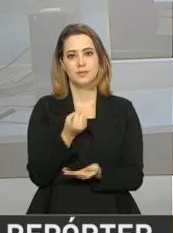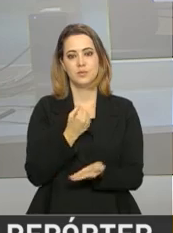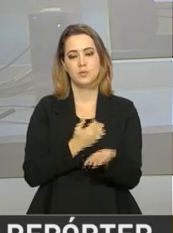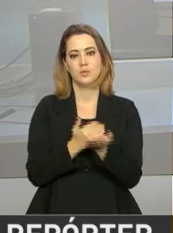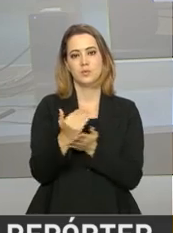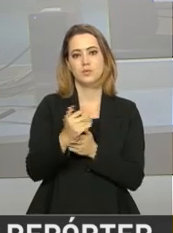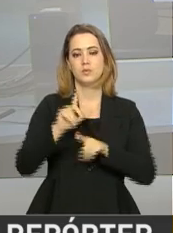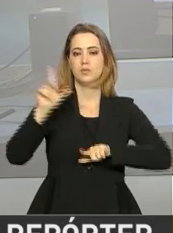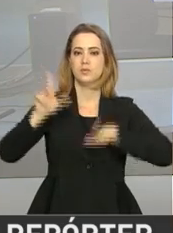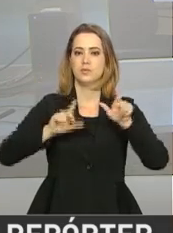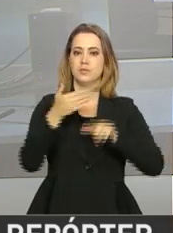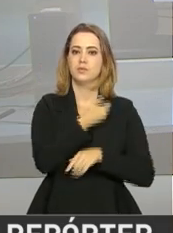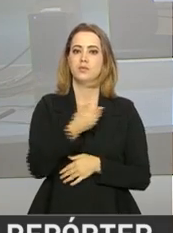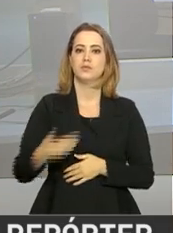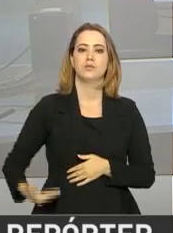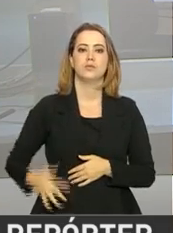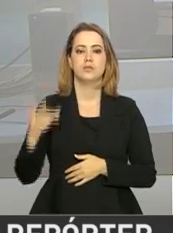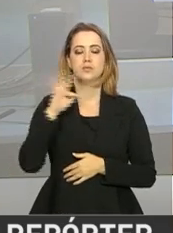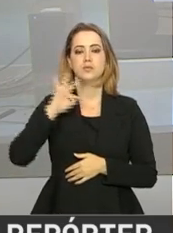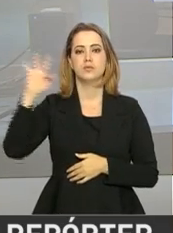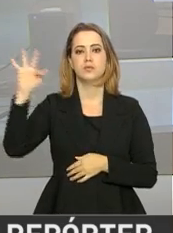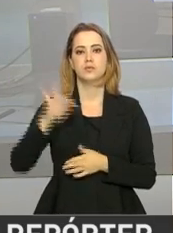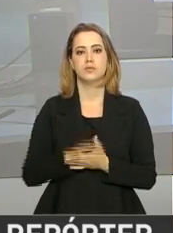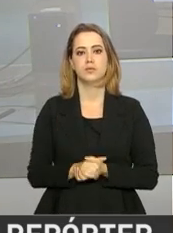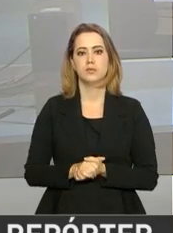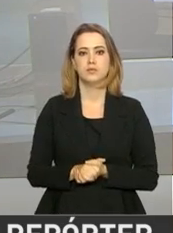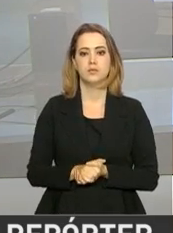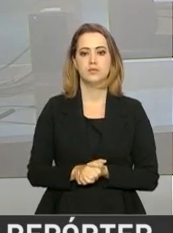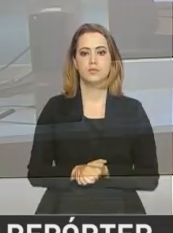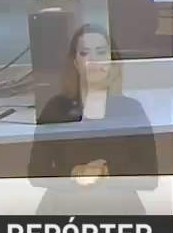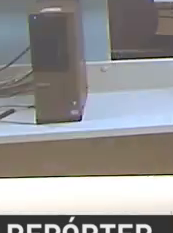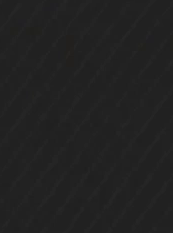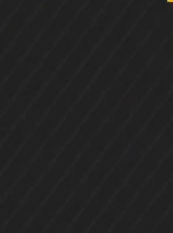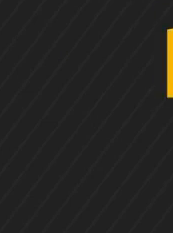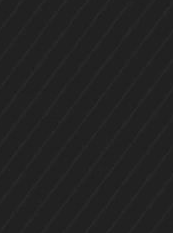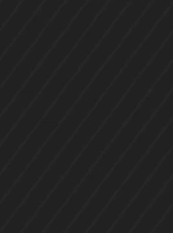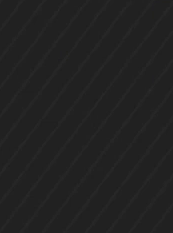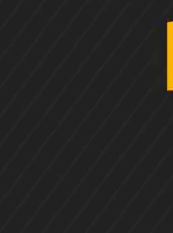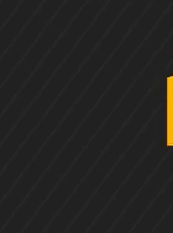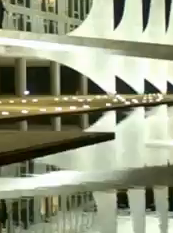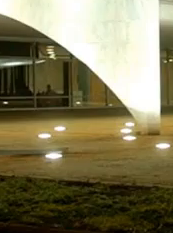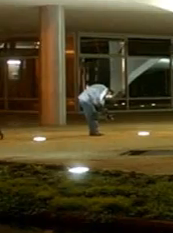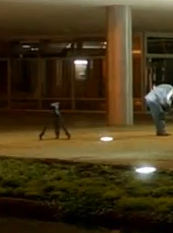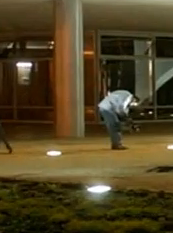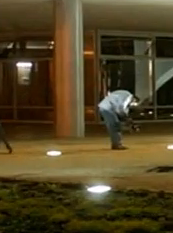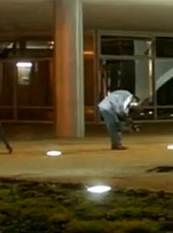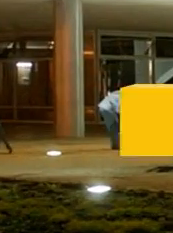sociais. Continue com a gente. NBR, a TV do Governo Federal.